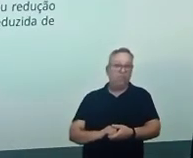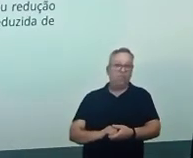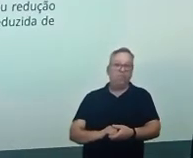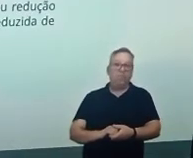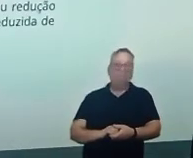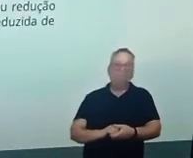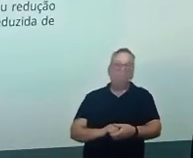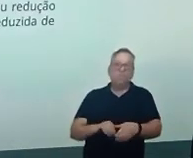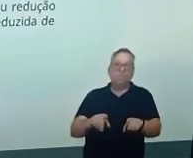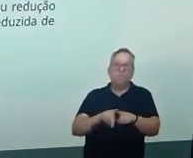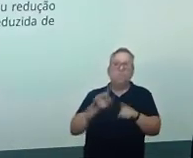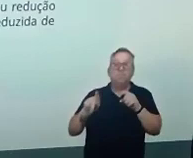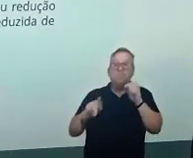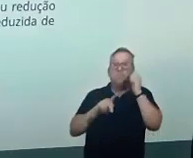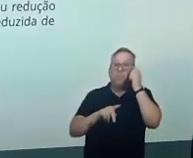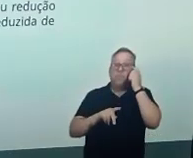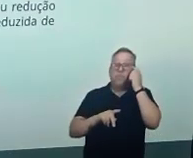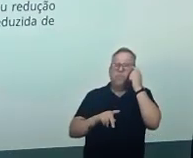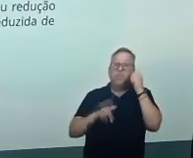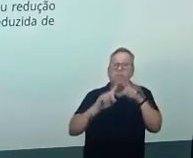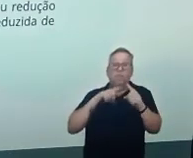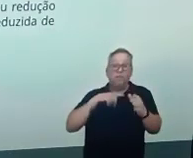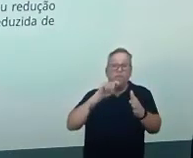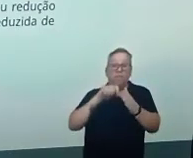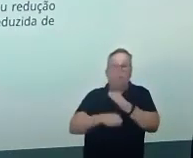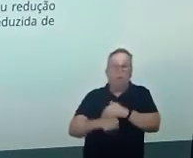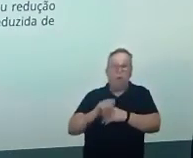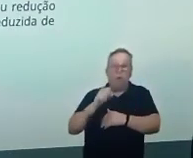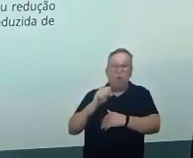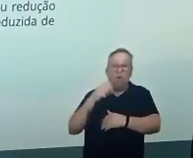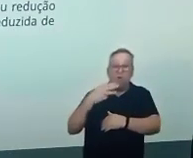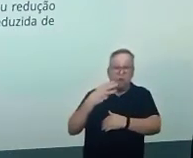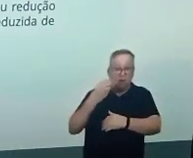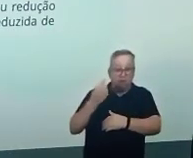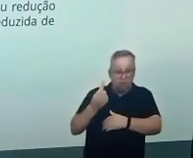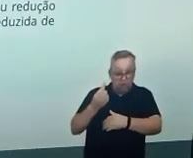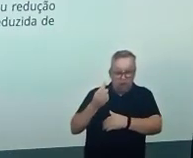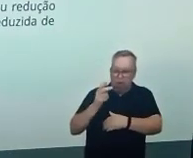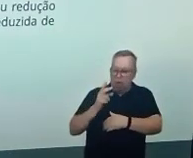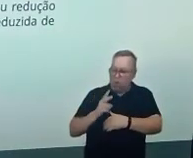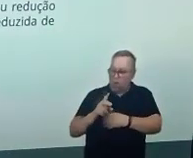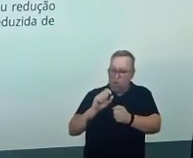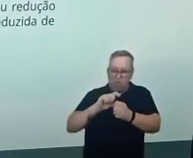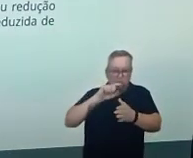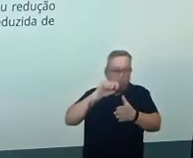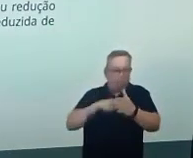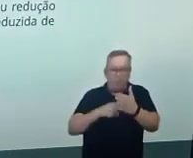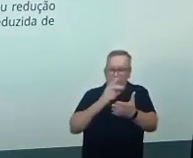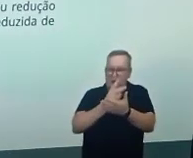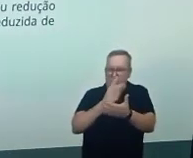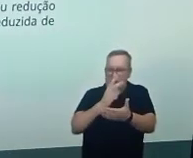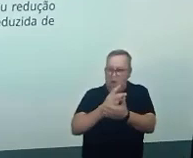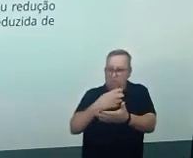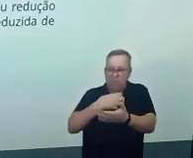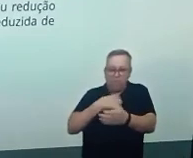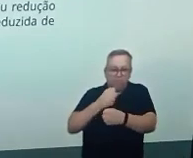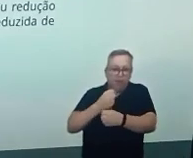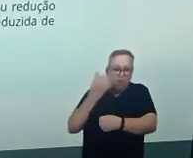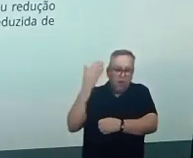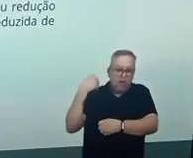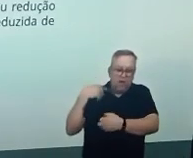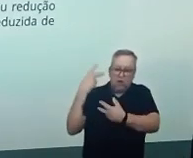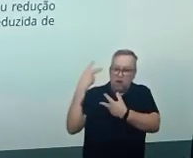Os docentes efetivos que estão regidos pela 836, pessoal, eles continuam fazendo inscrição no mesmo formato que foi feito ano